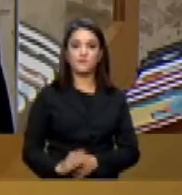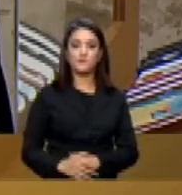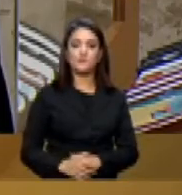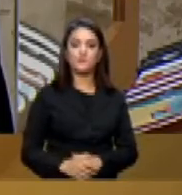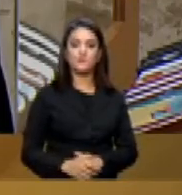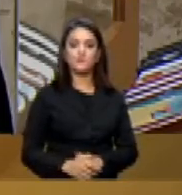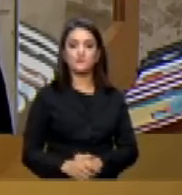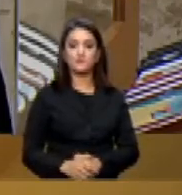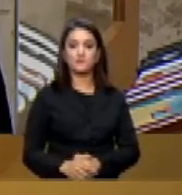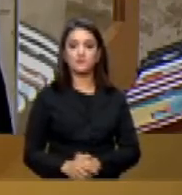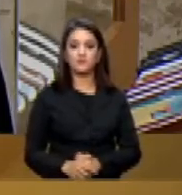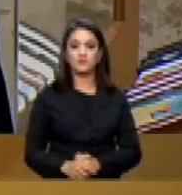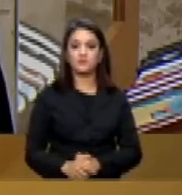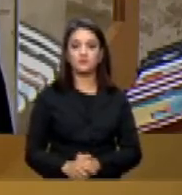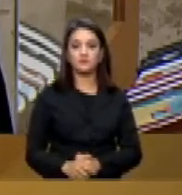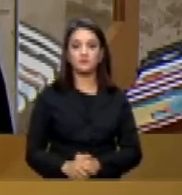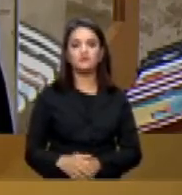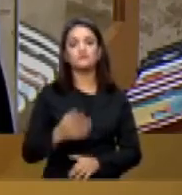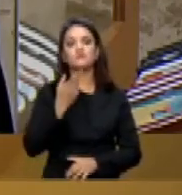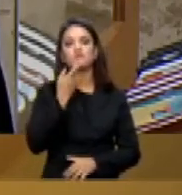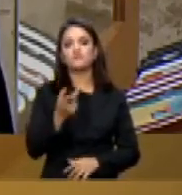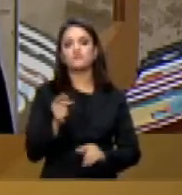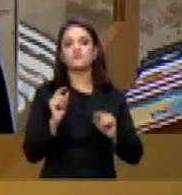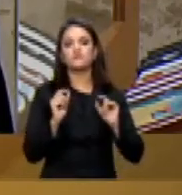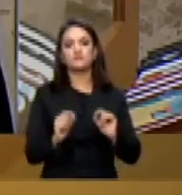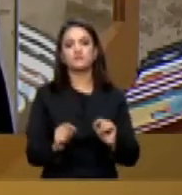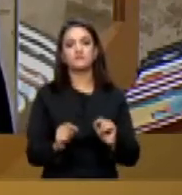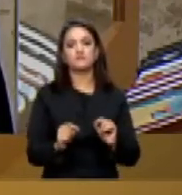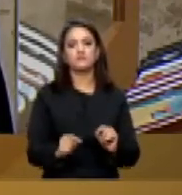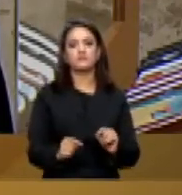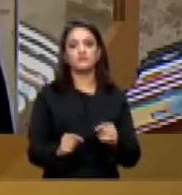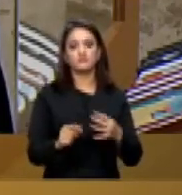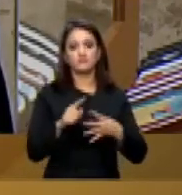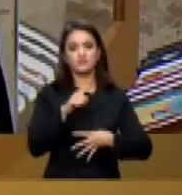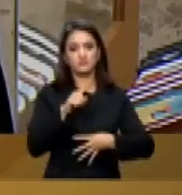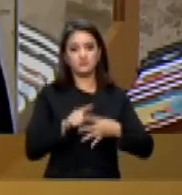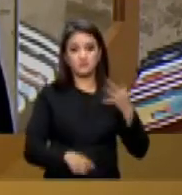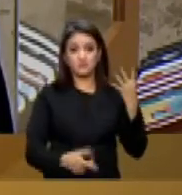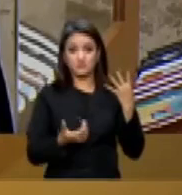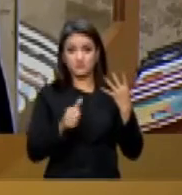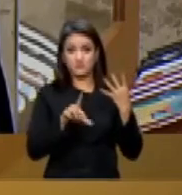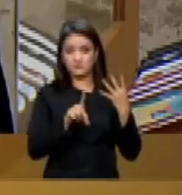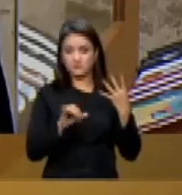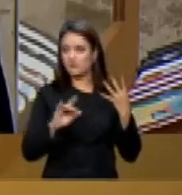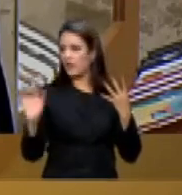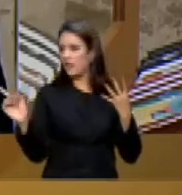se manifesta pela improcedência de todas as